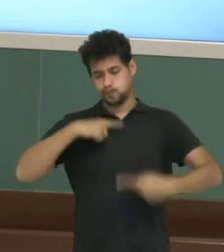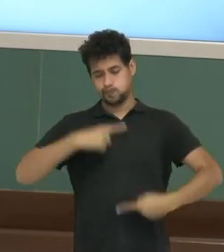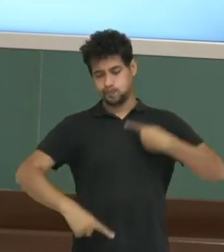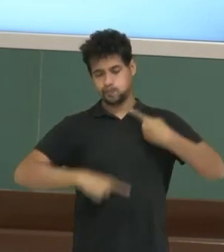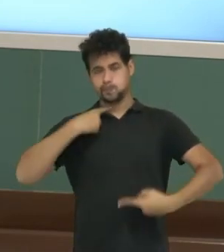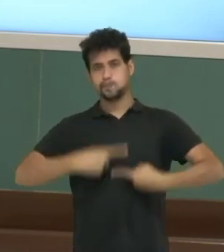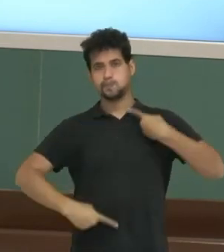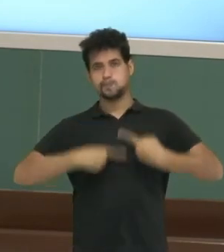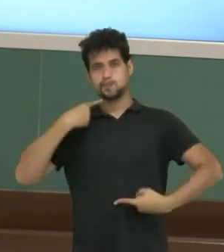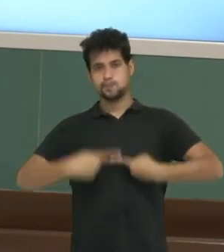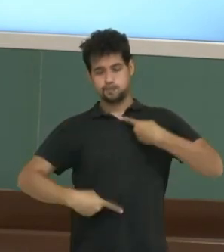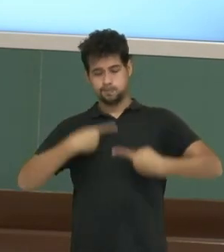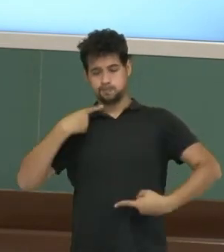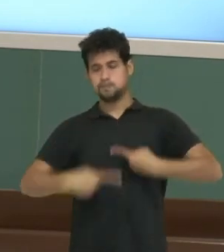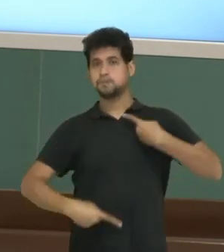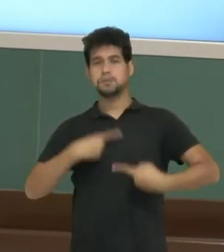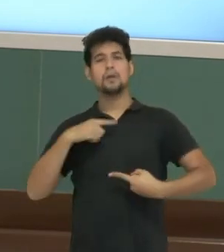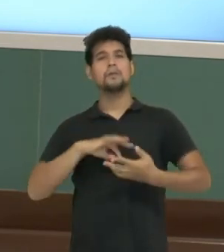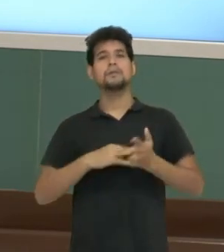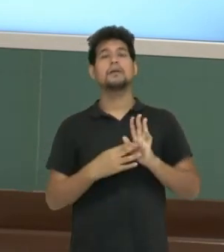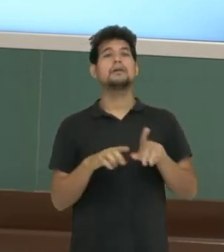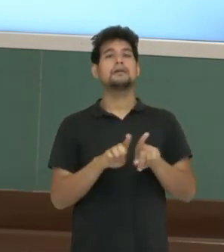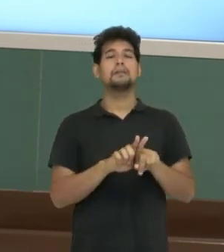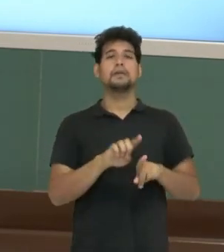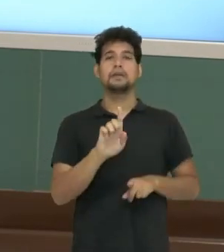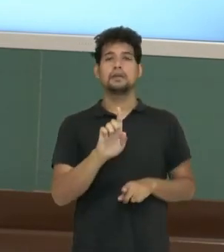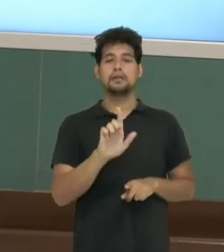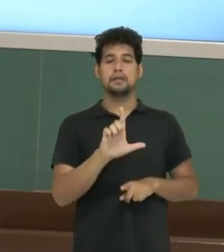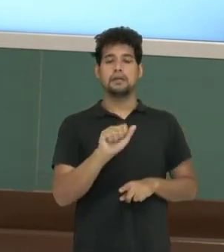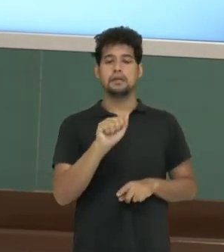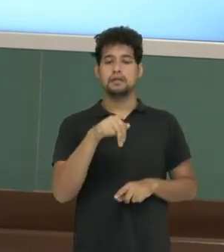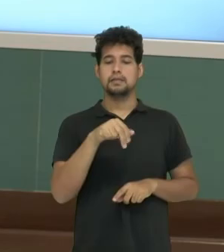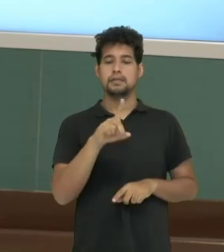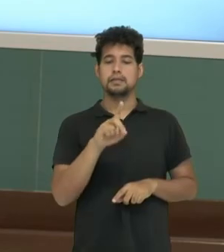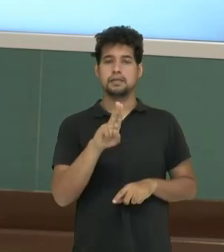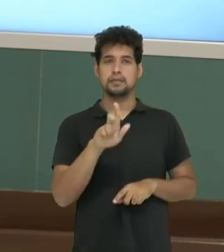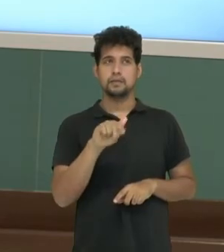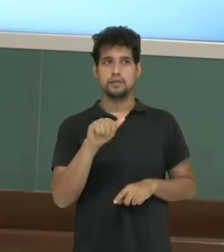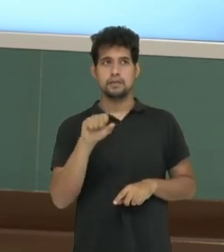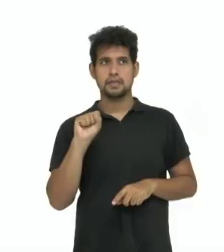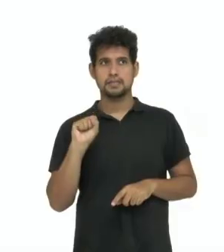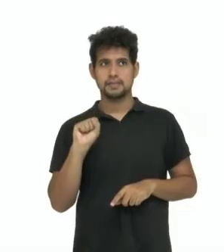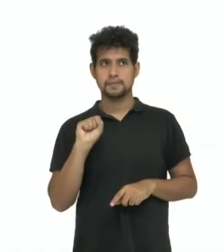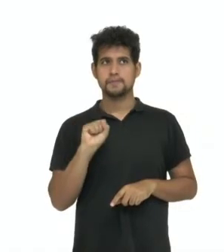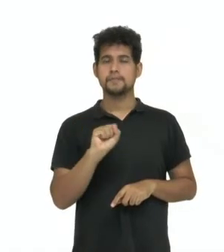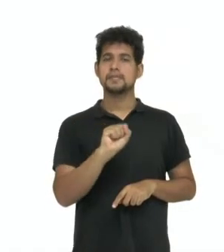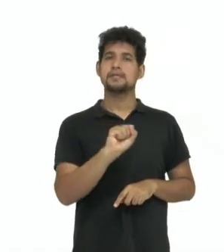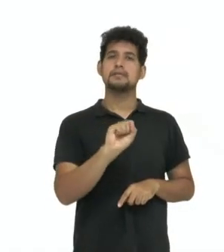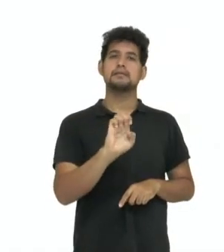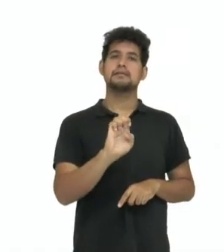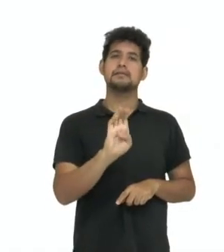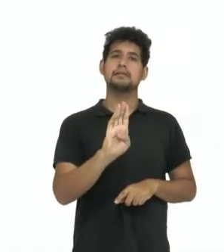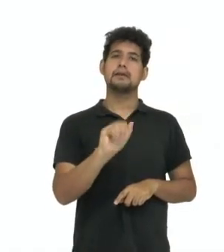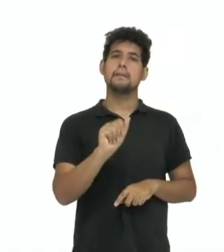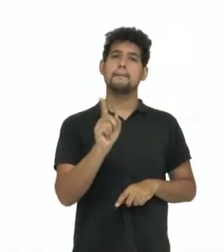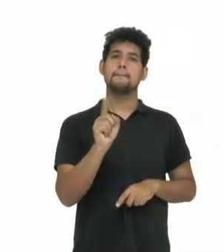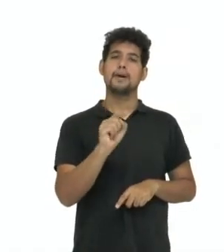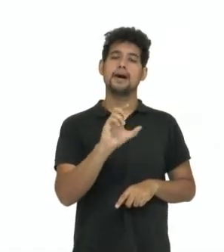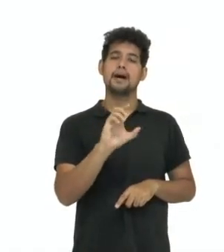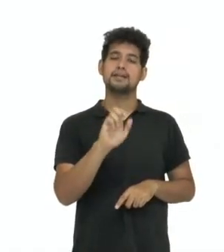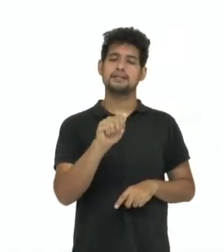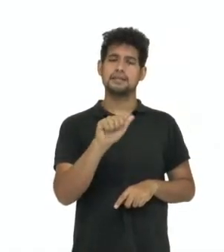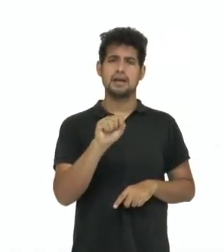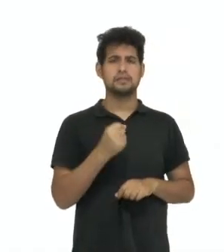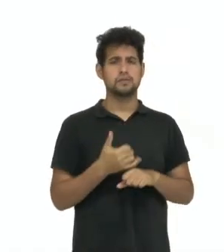interno. Glândulas sebáceas, uma outra característica que produz uma substância oleosa que é